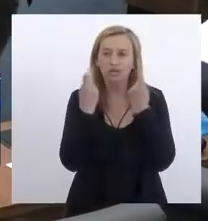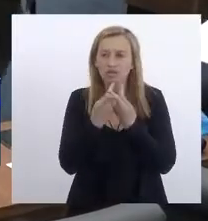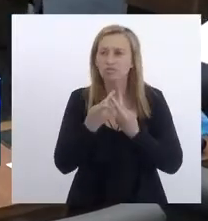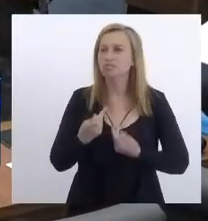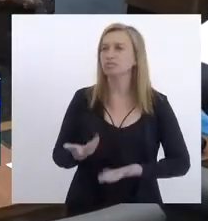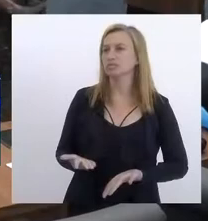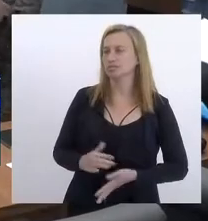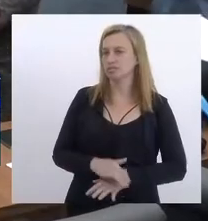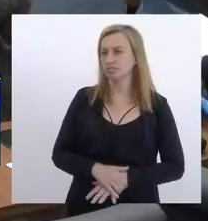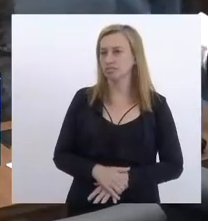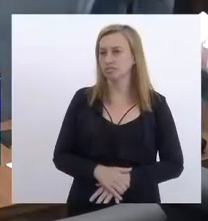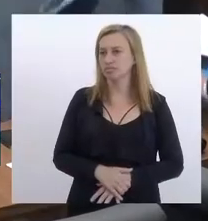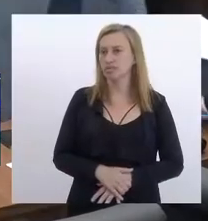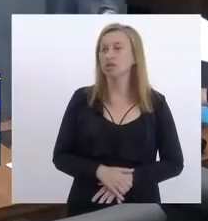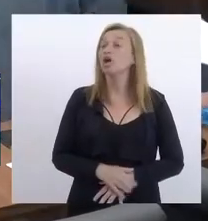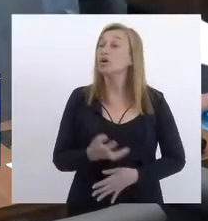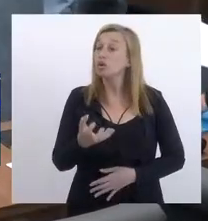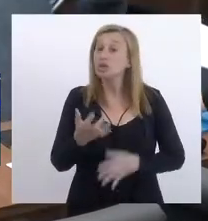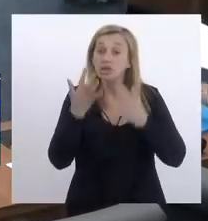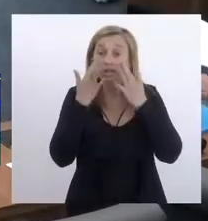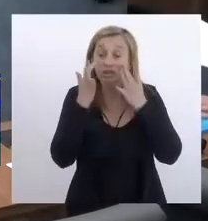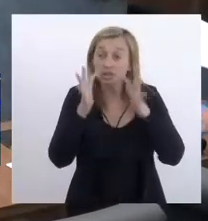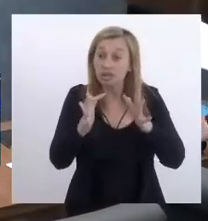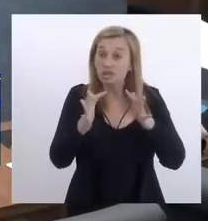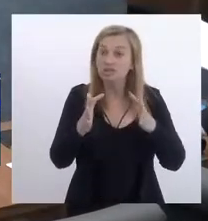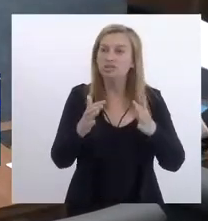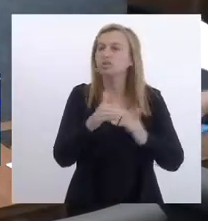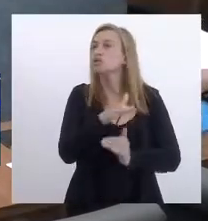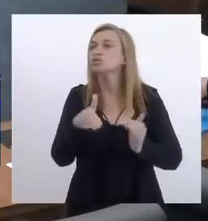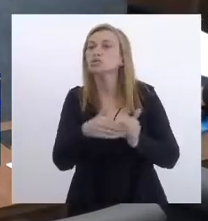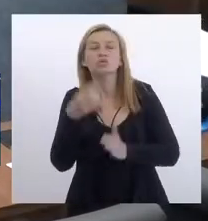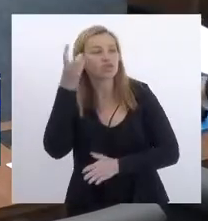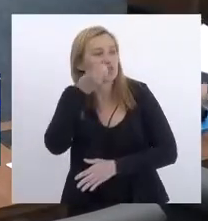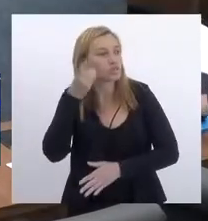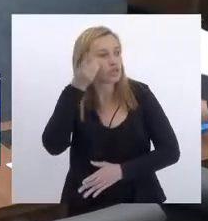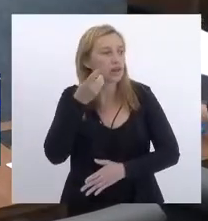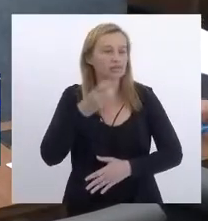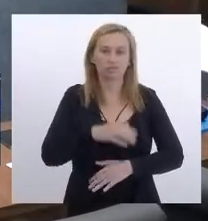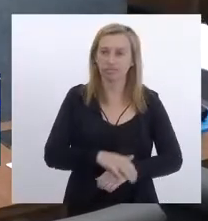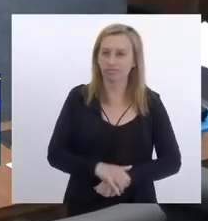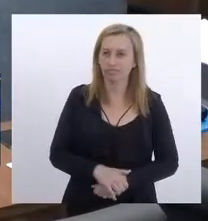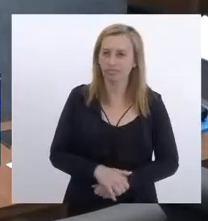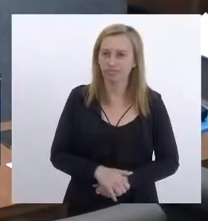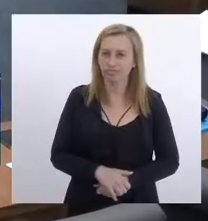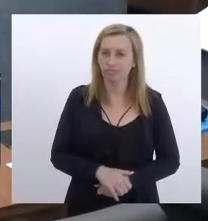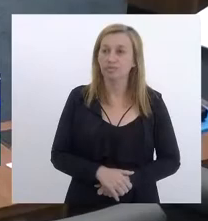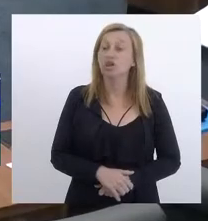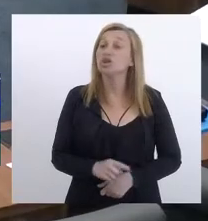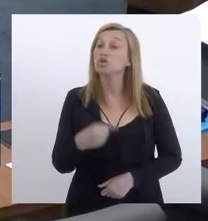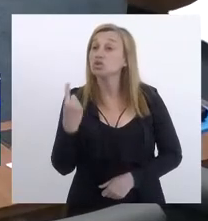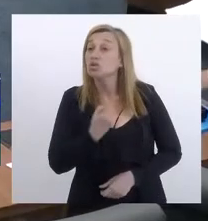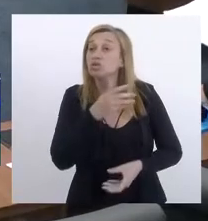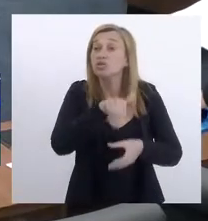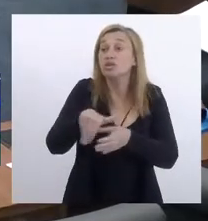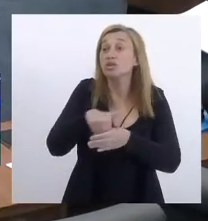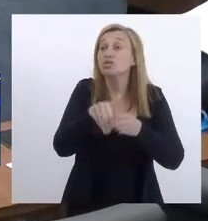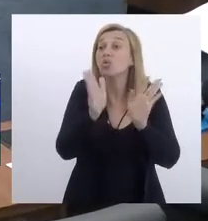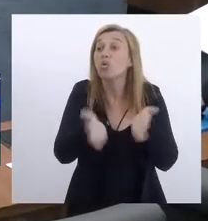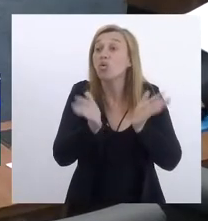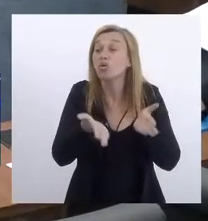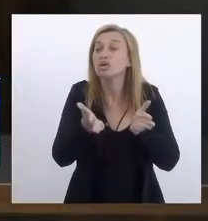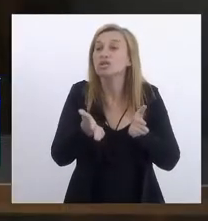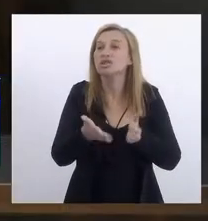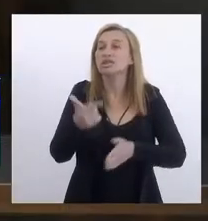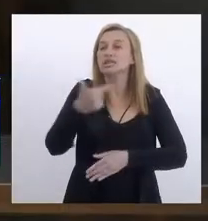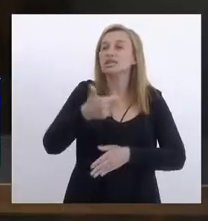favor. Bem, eu queria chamar a atenção, senhoras deputadas e deputados, nós estamos votando hoje,